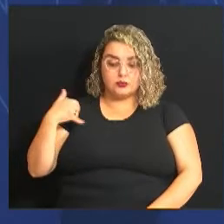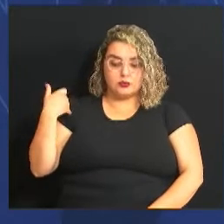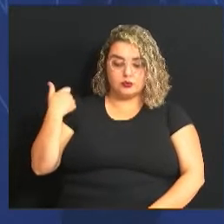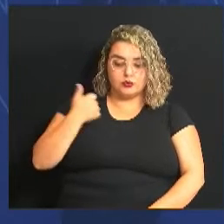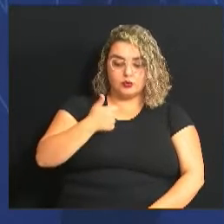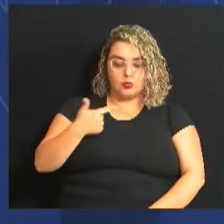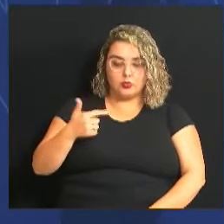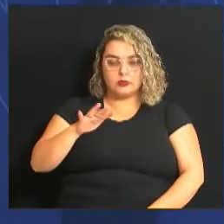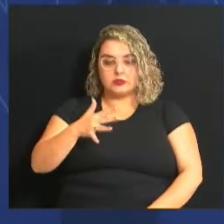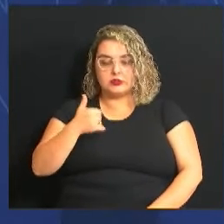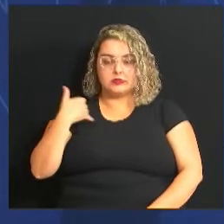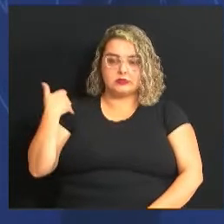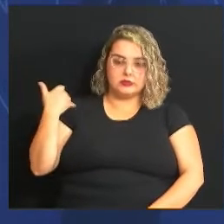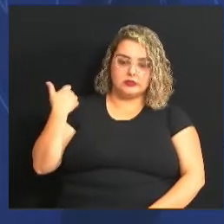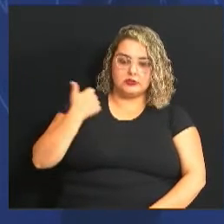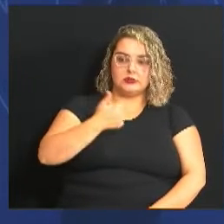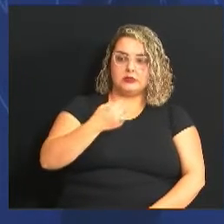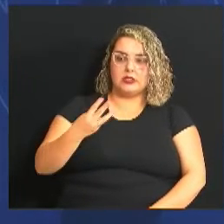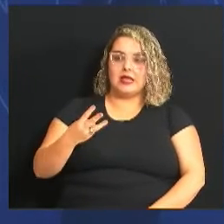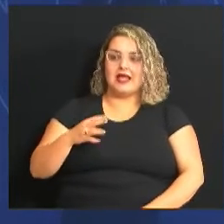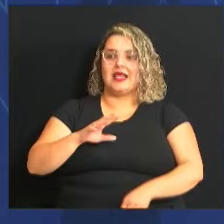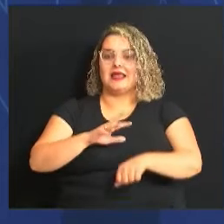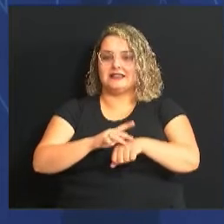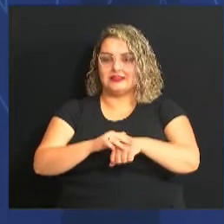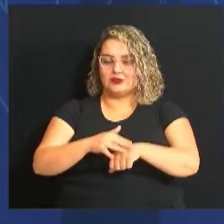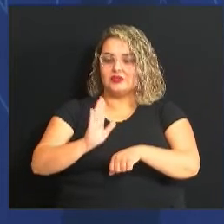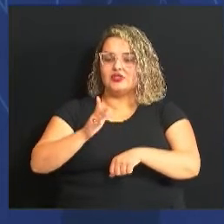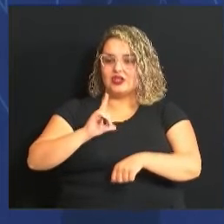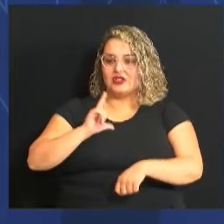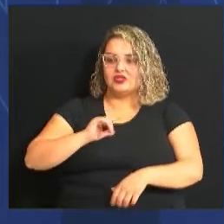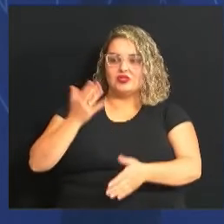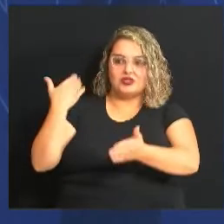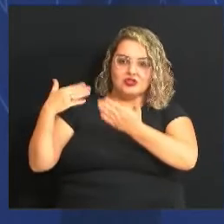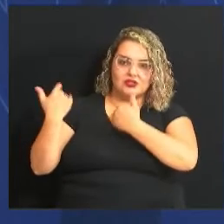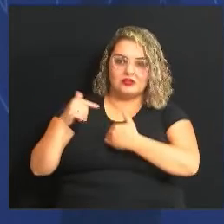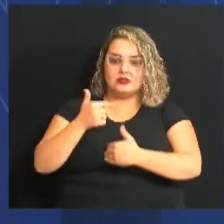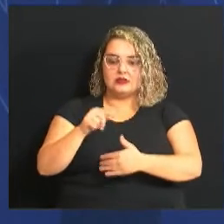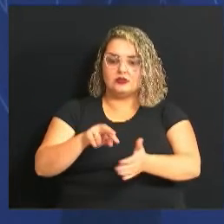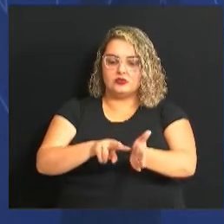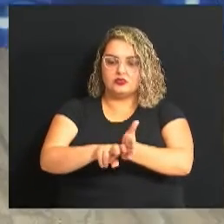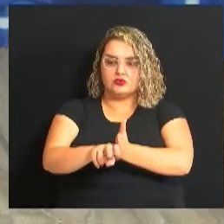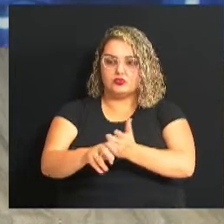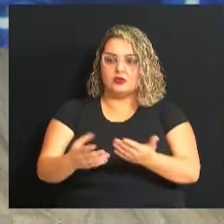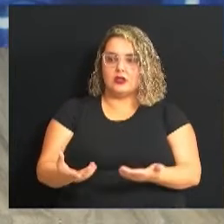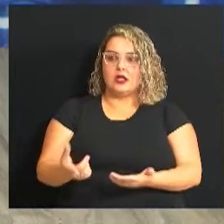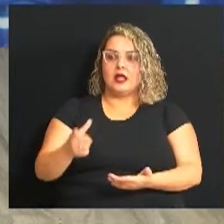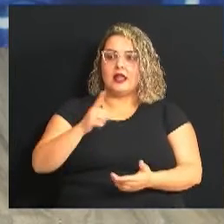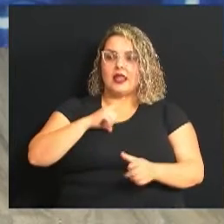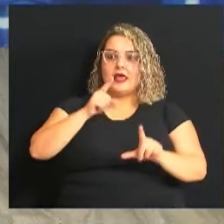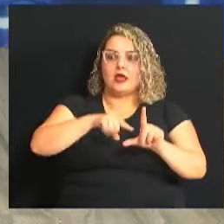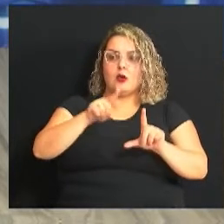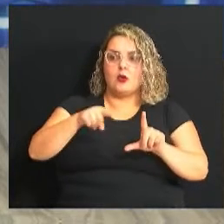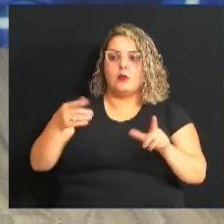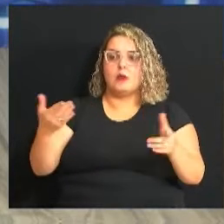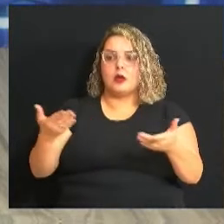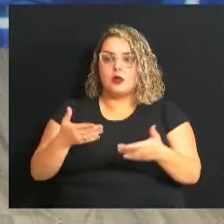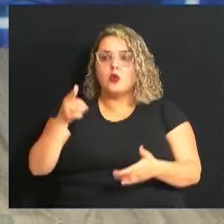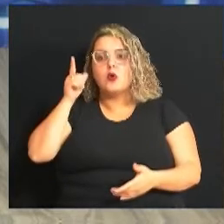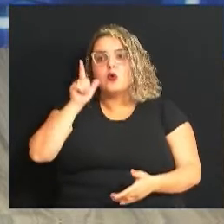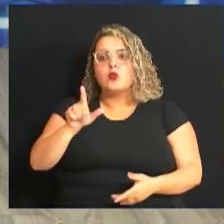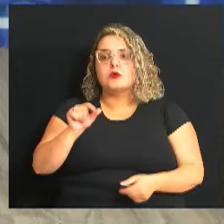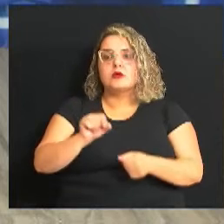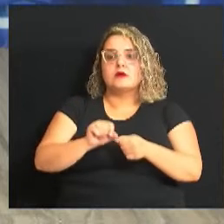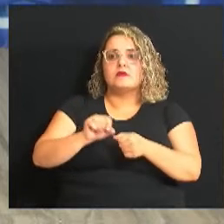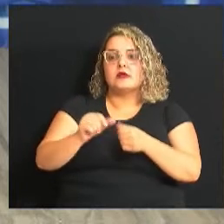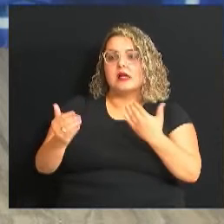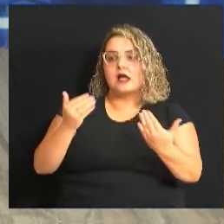essas doenças já existiam, mas não eram diagnosticadas. Há um aumento agora, a gente consegue fazer essa